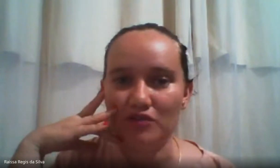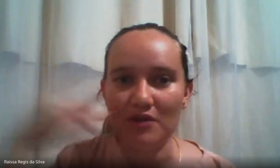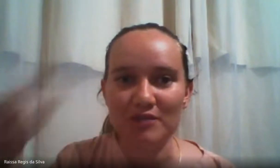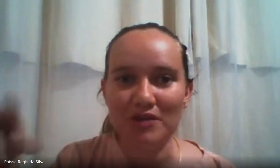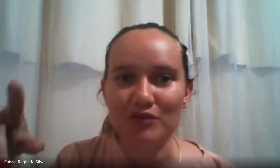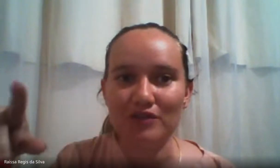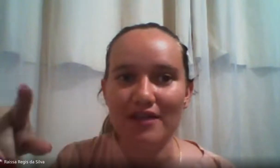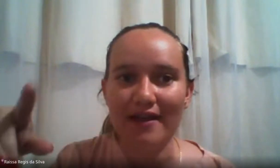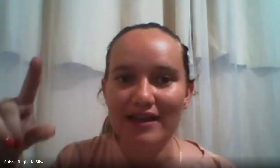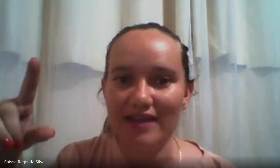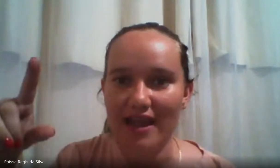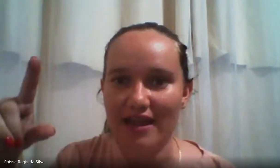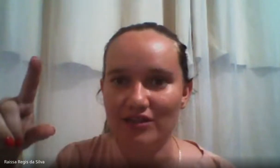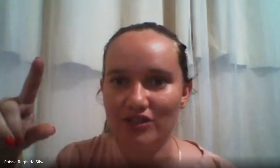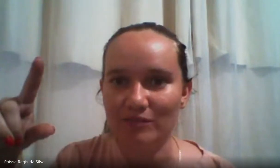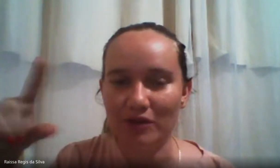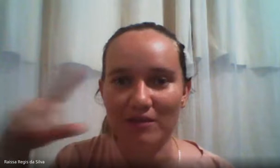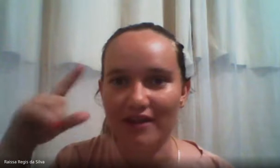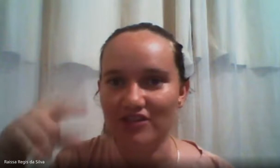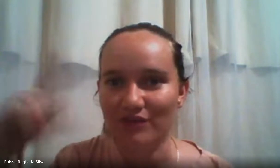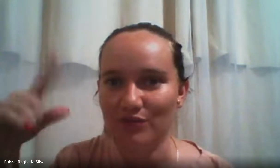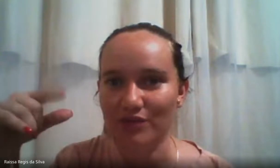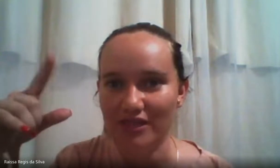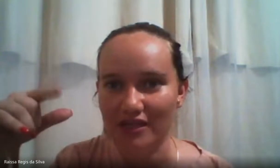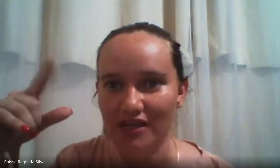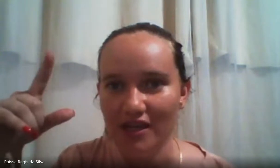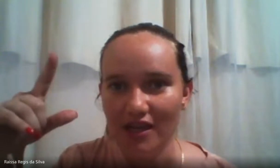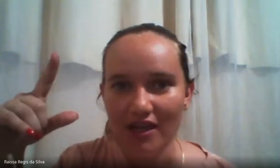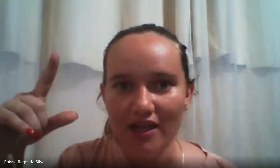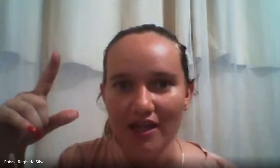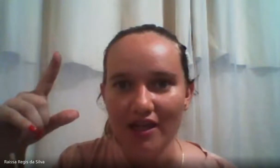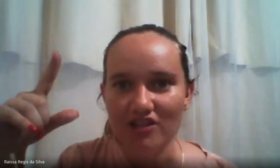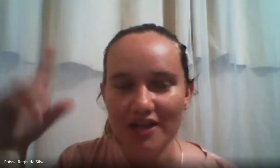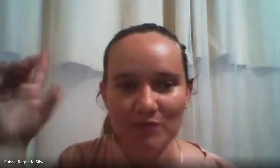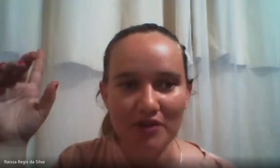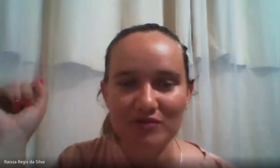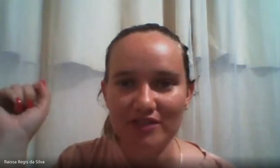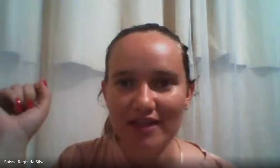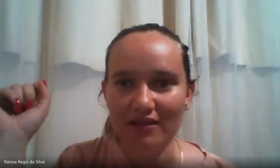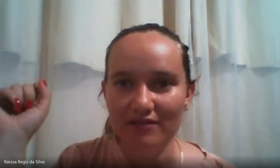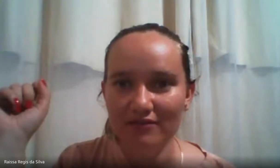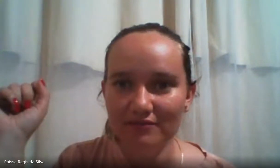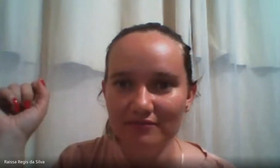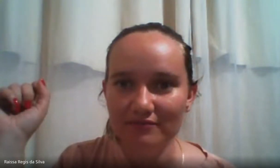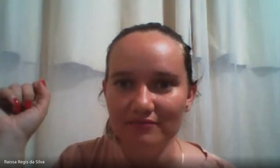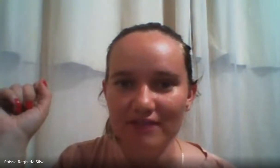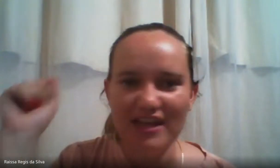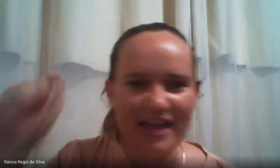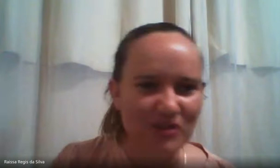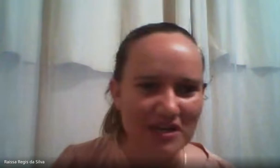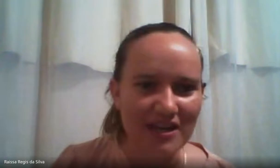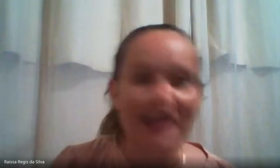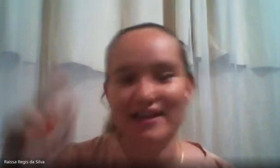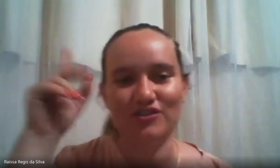o Diego respondeu a dúvida da Eliette, porque minha internet estava ruim. Já respondeu a dúvida dela?